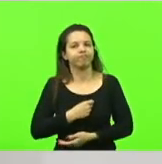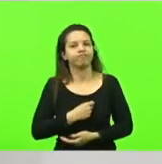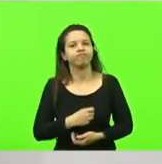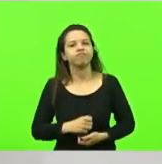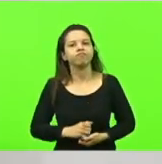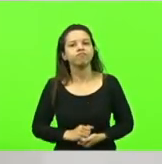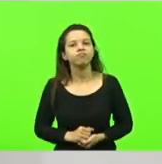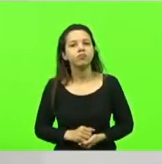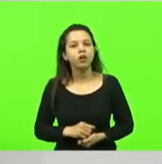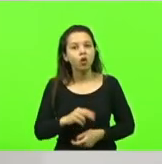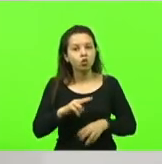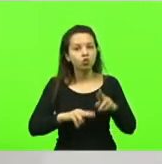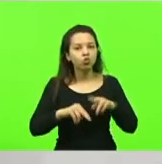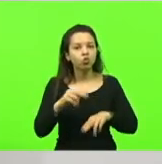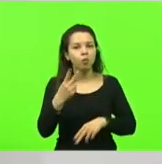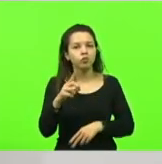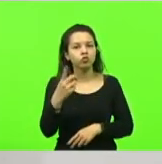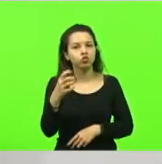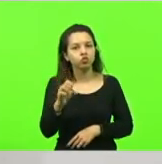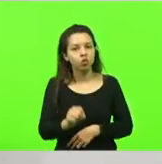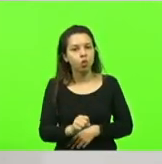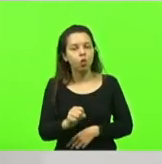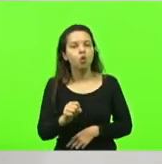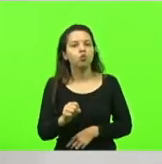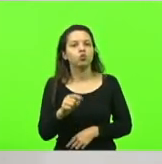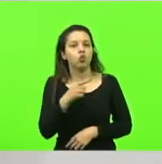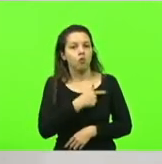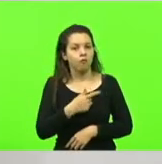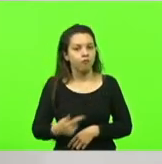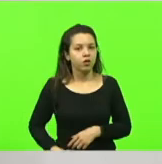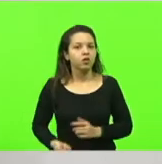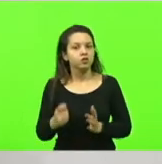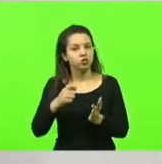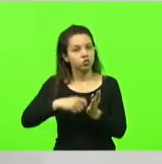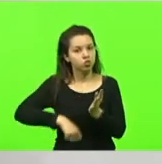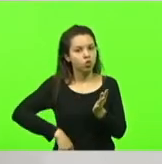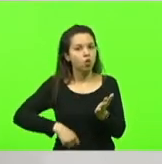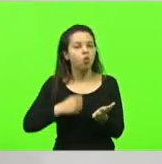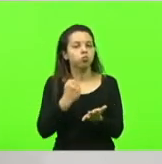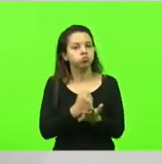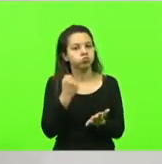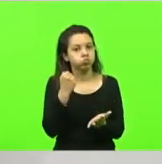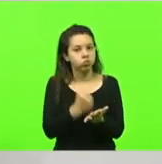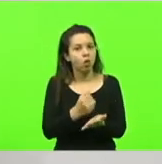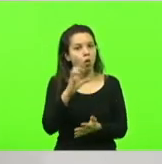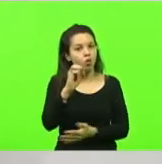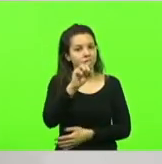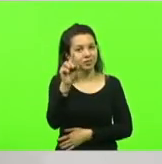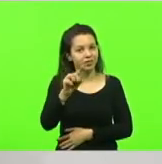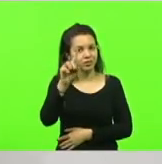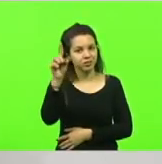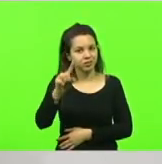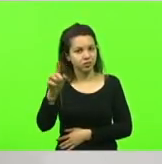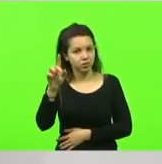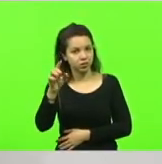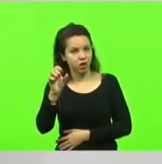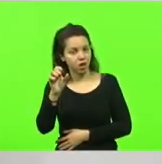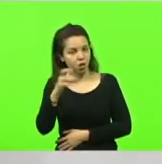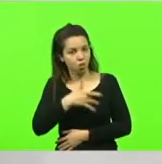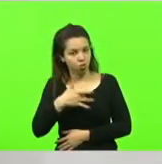Estado assinou um contrato com a OSDZ Saúde para operacionalizar o SAMU em Santa Catarina. Esta empresa recebeu